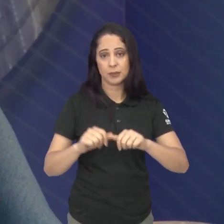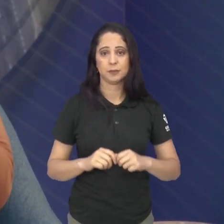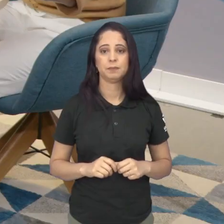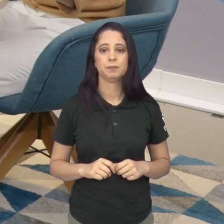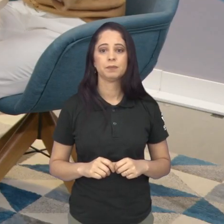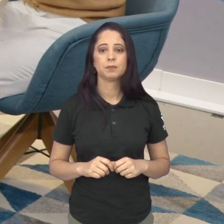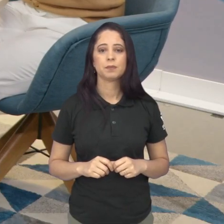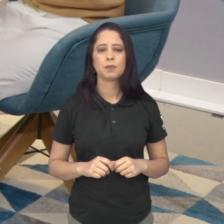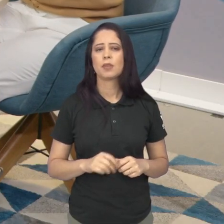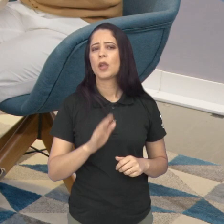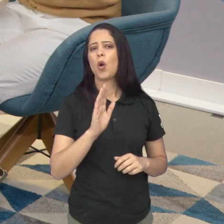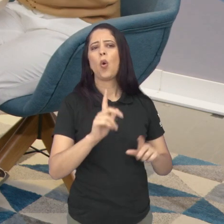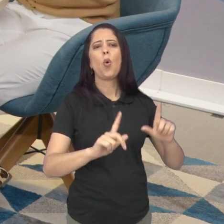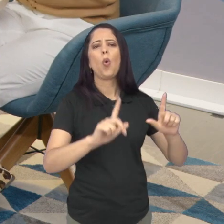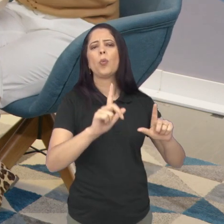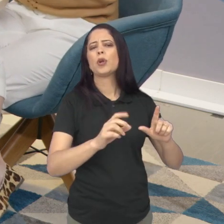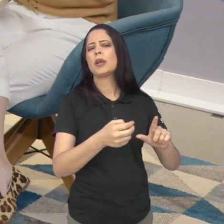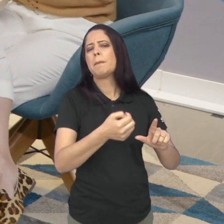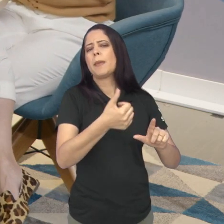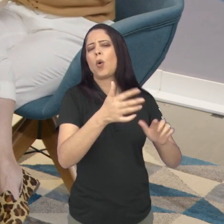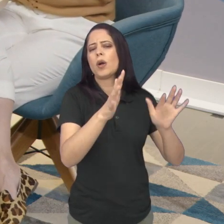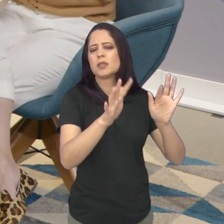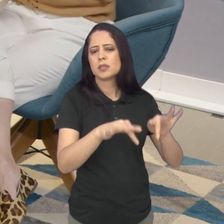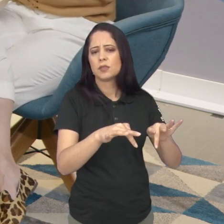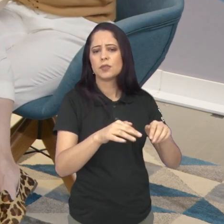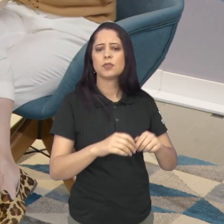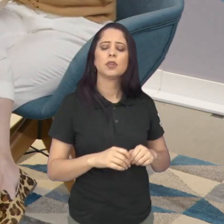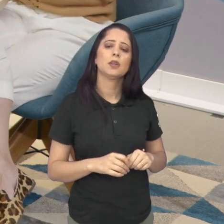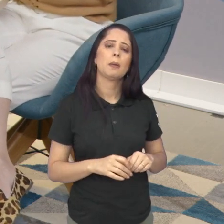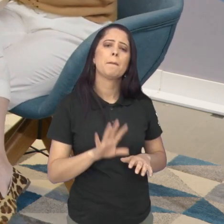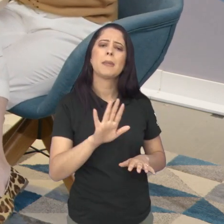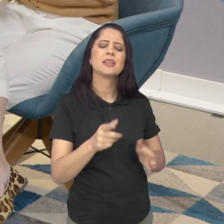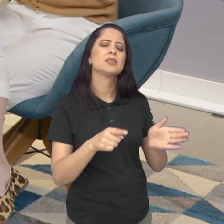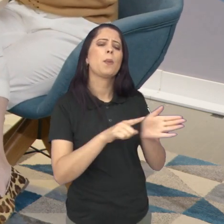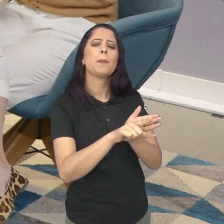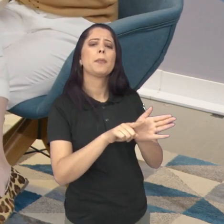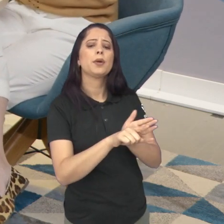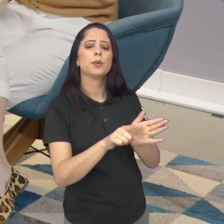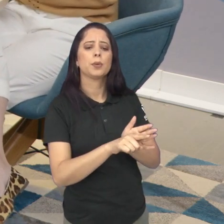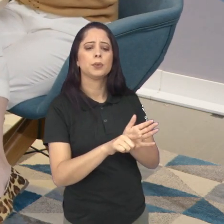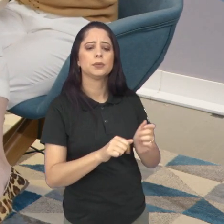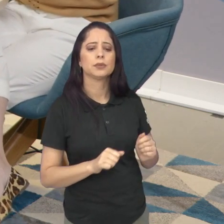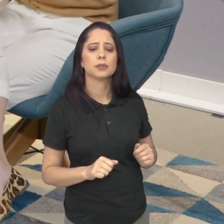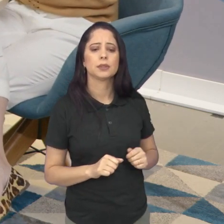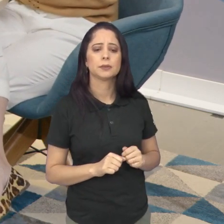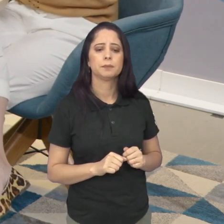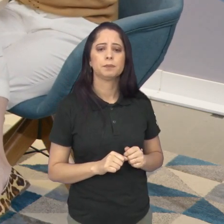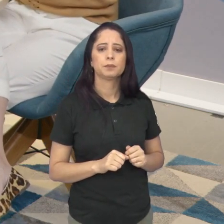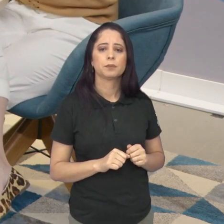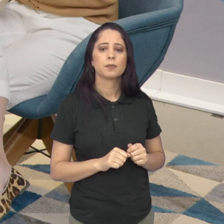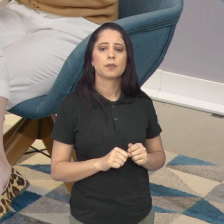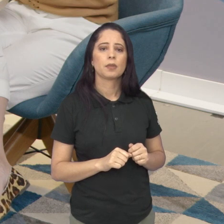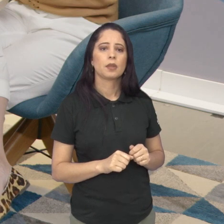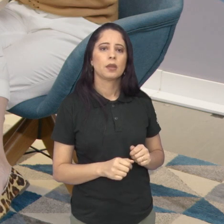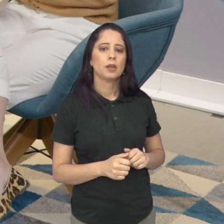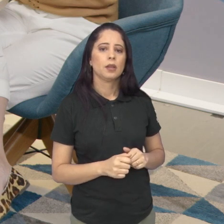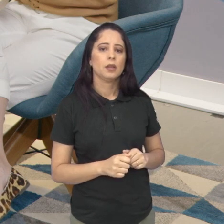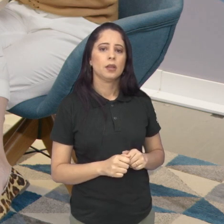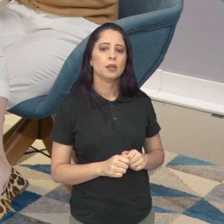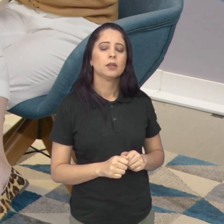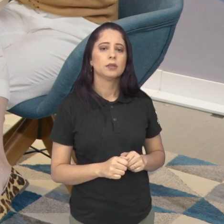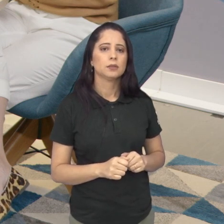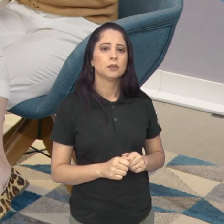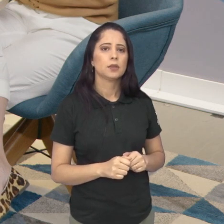realidade. A gente já está assim, caminhando para os minutos finais do programa, mas eu queria perguntar para vocês duas, começar com a